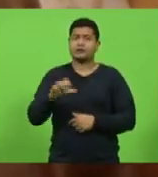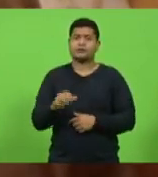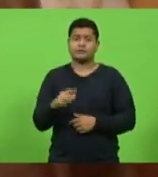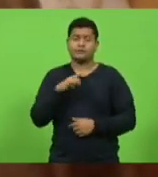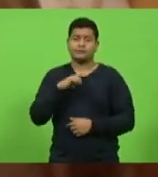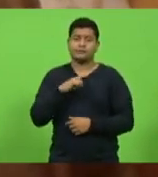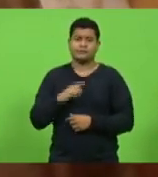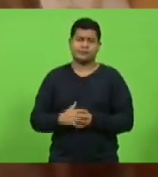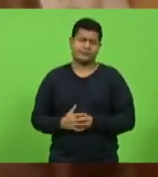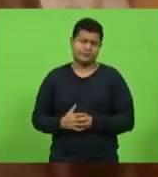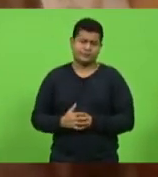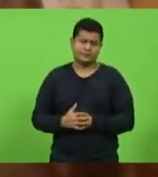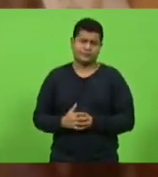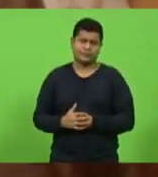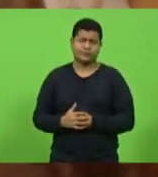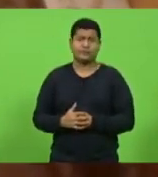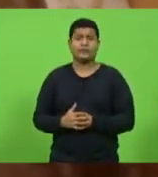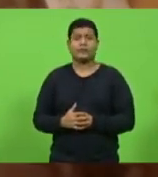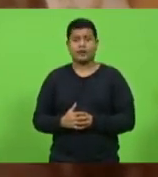É, doutores.